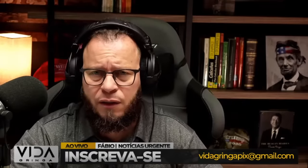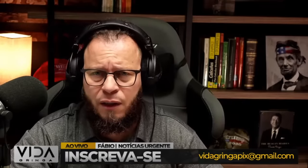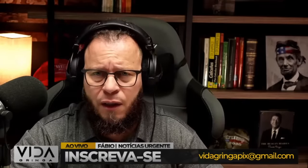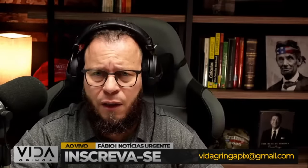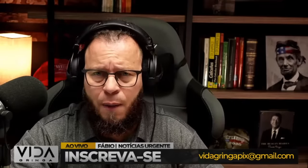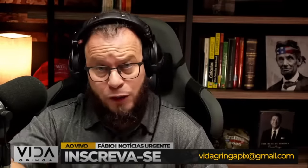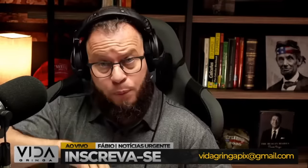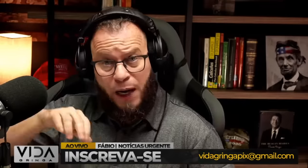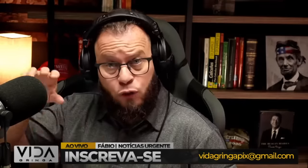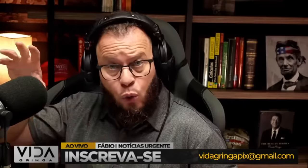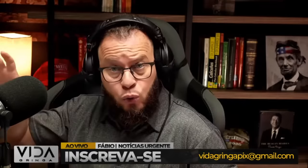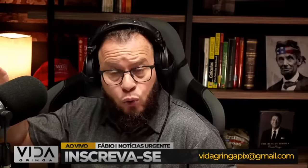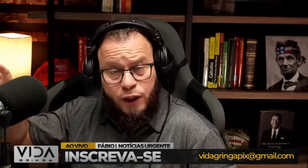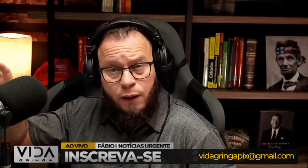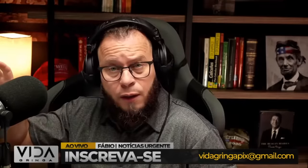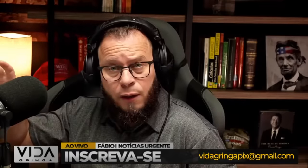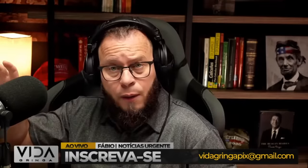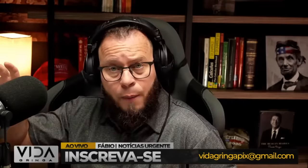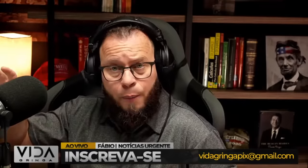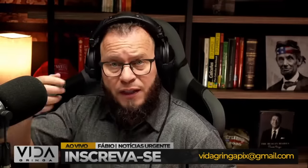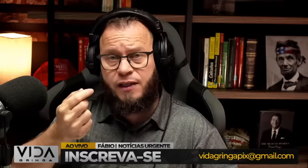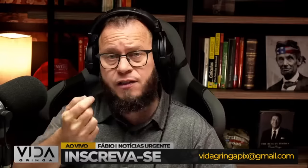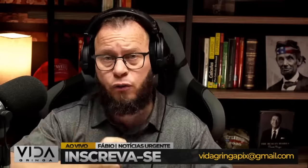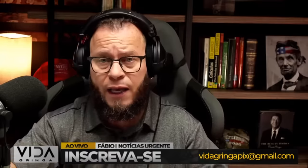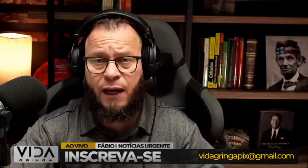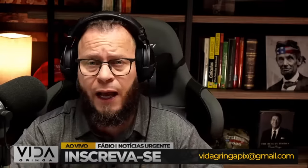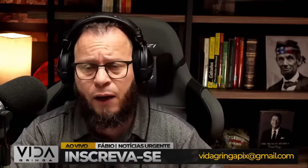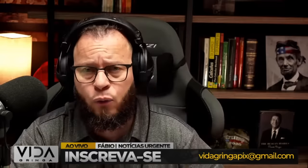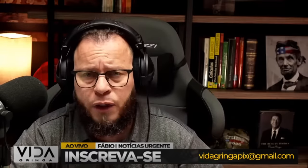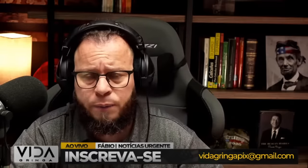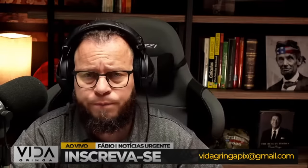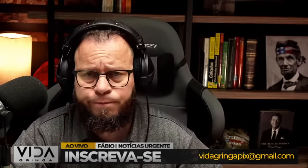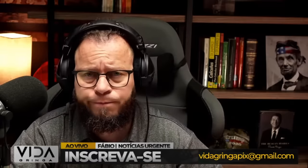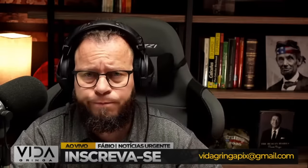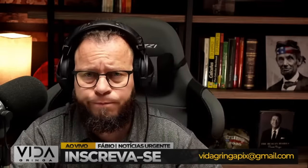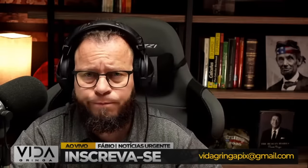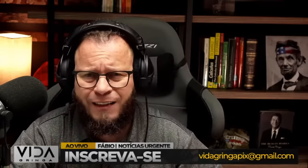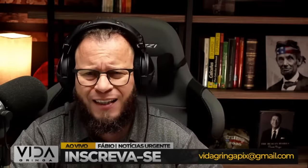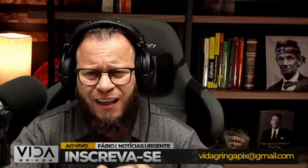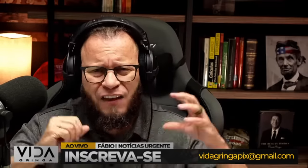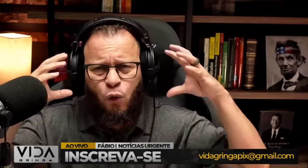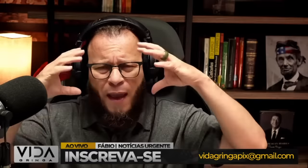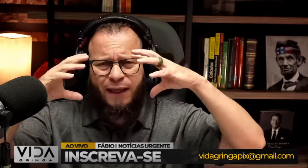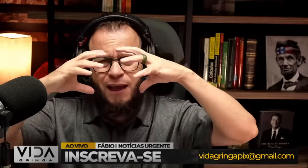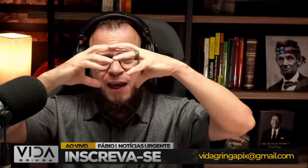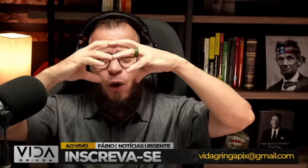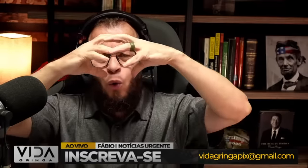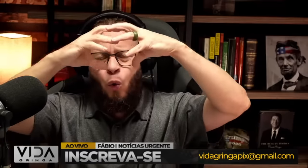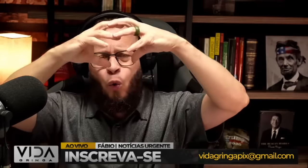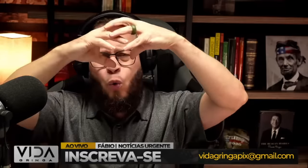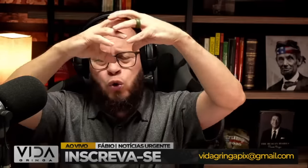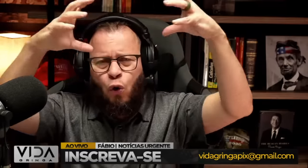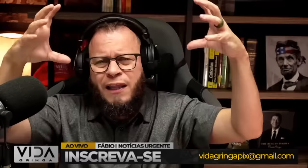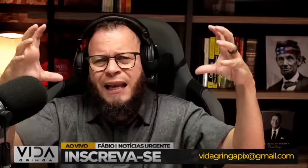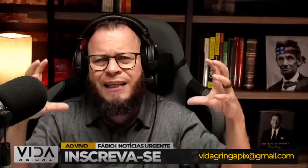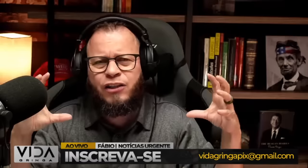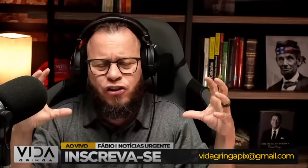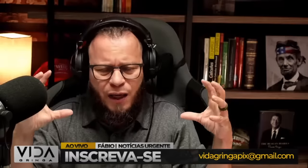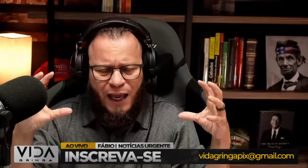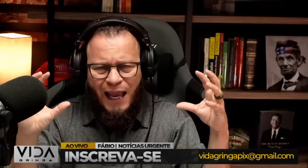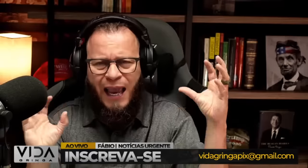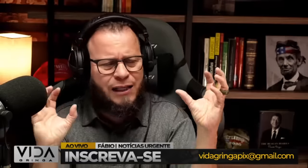tanque mas pra tortura precisa de alguém arrancar a unha você tá vendo como é que o o o o